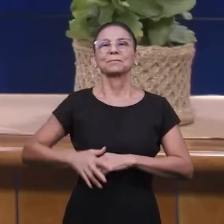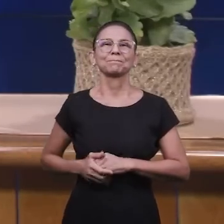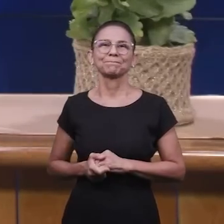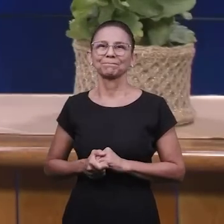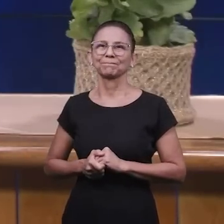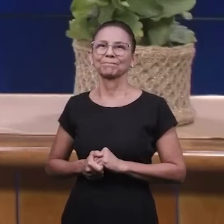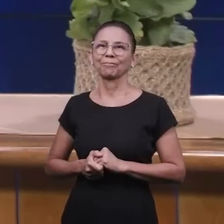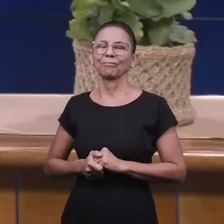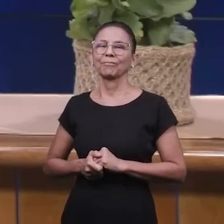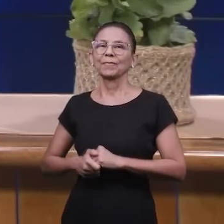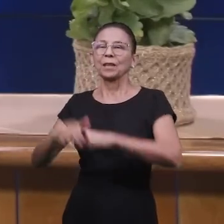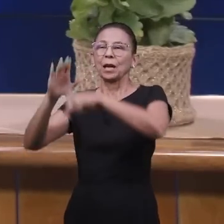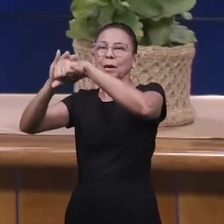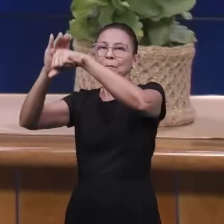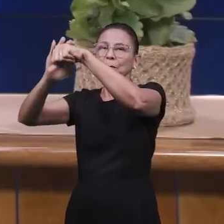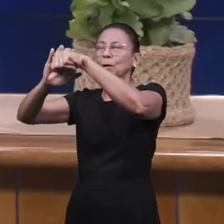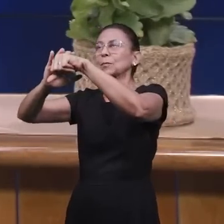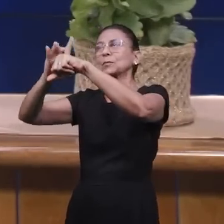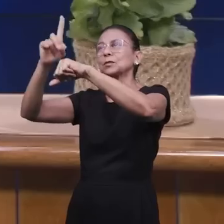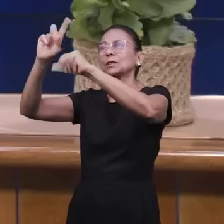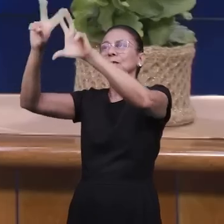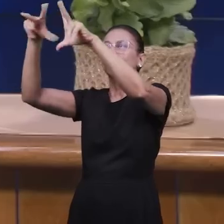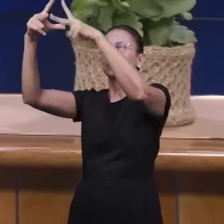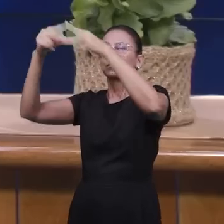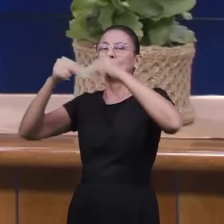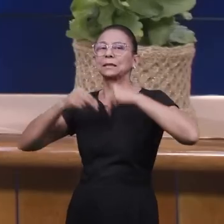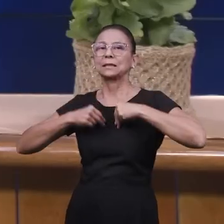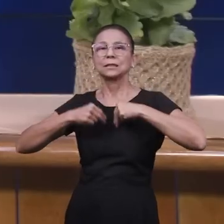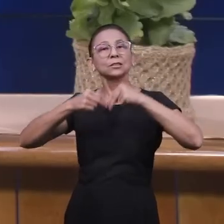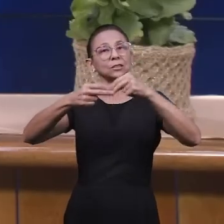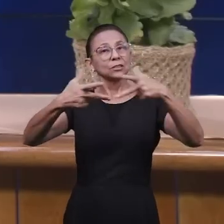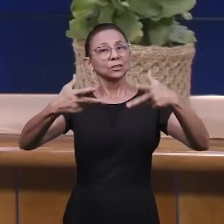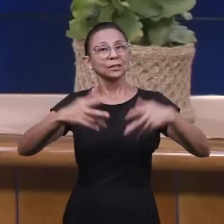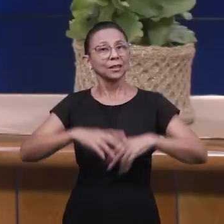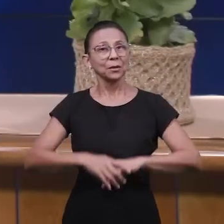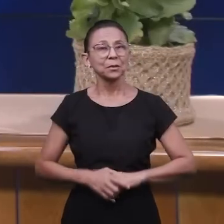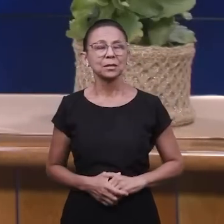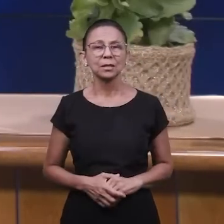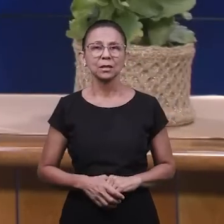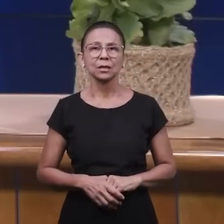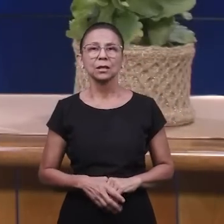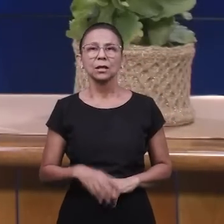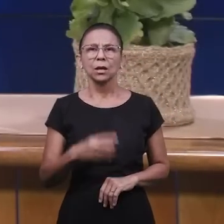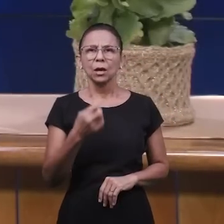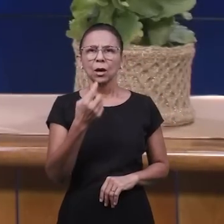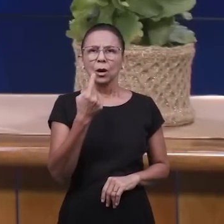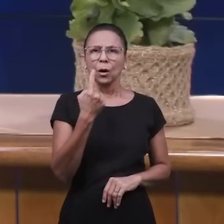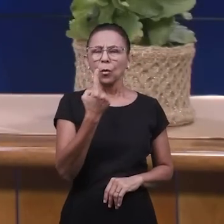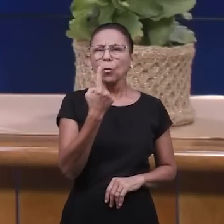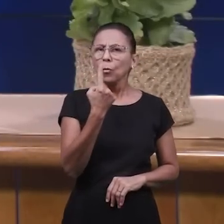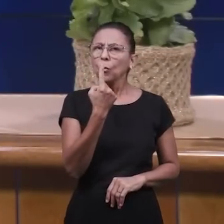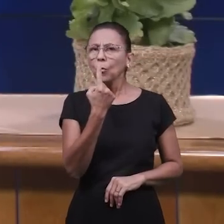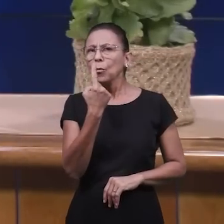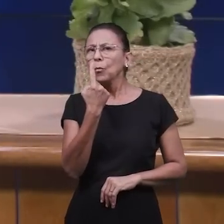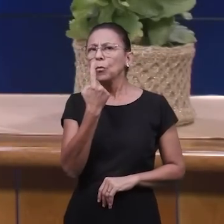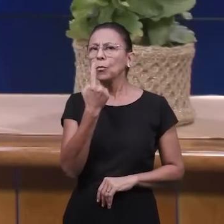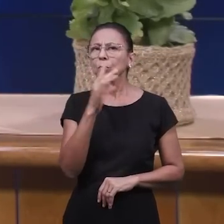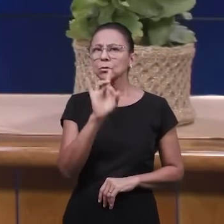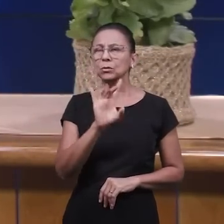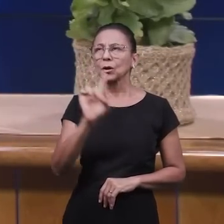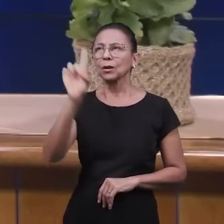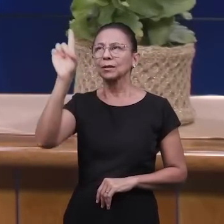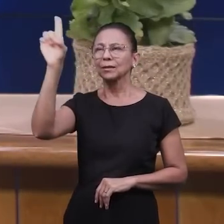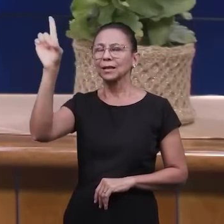de encerrar, a salvação é uma eleição, né? Efésios 1:4, que fala a respeito